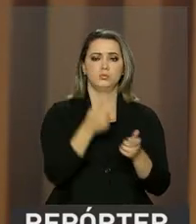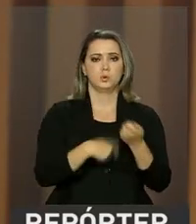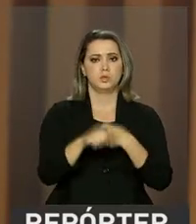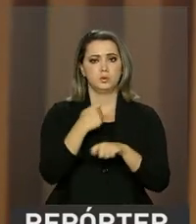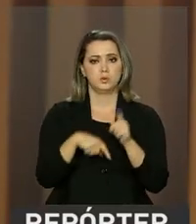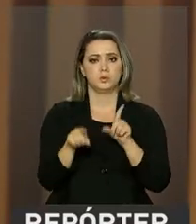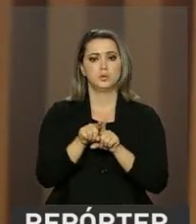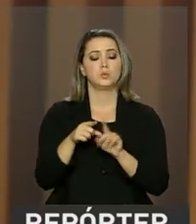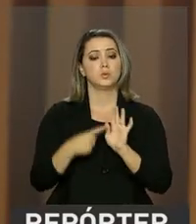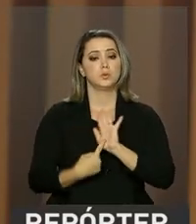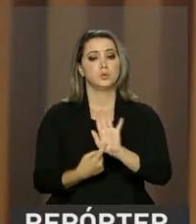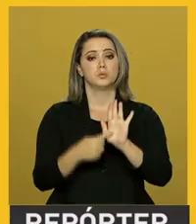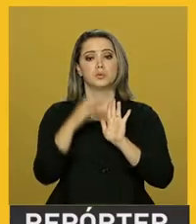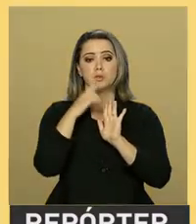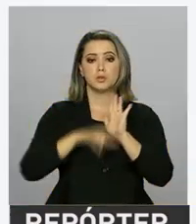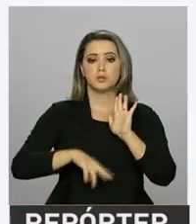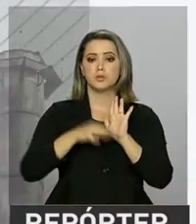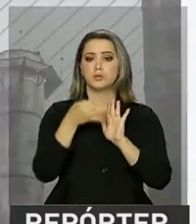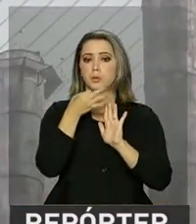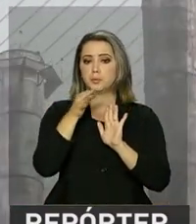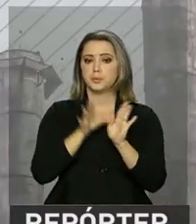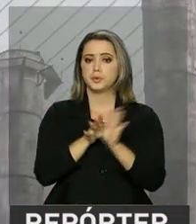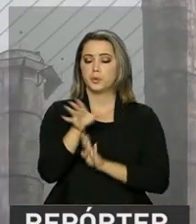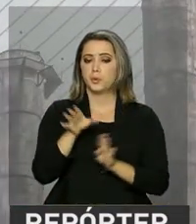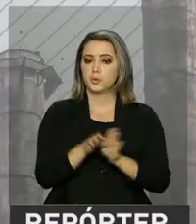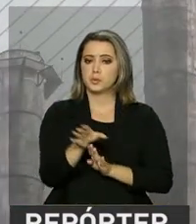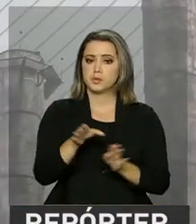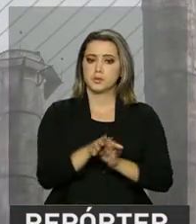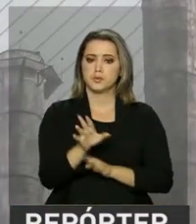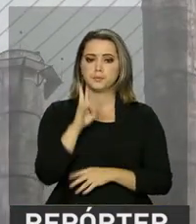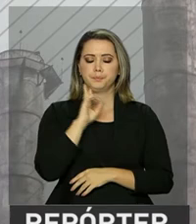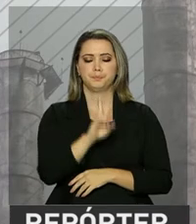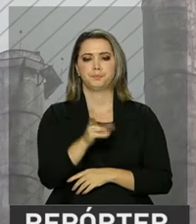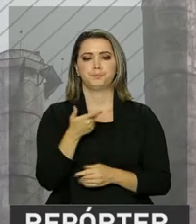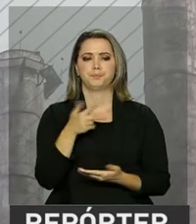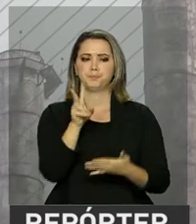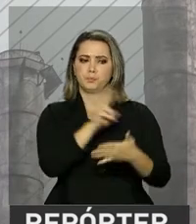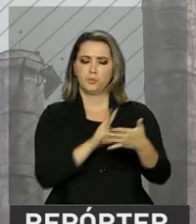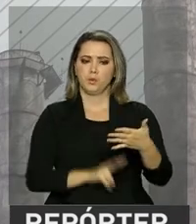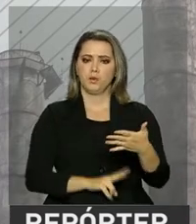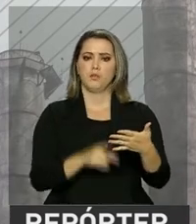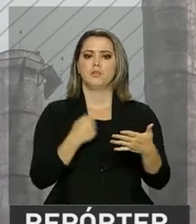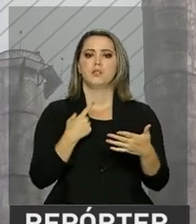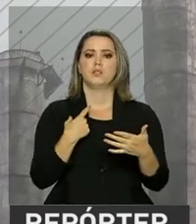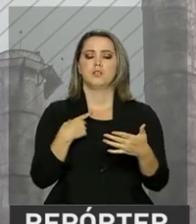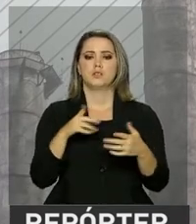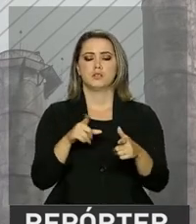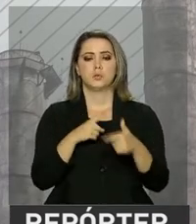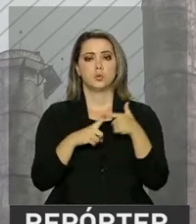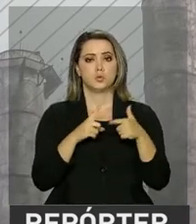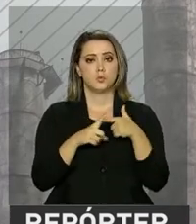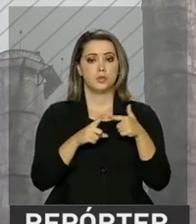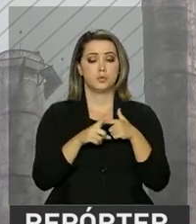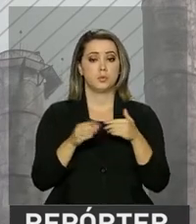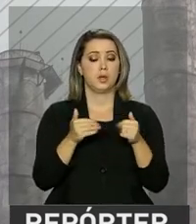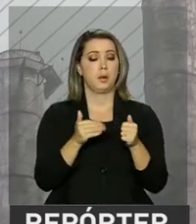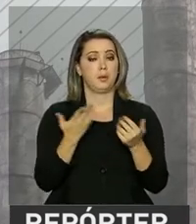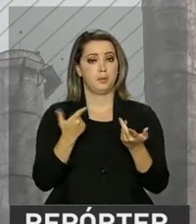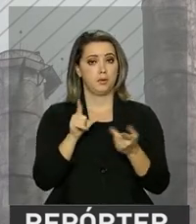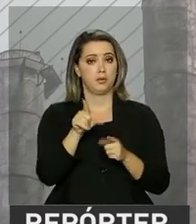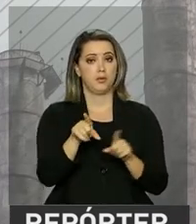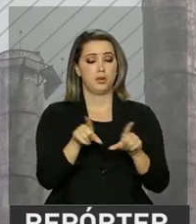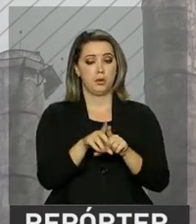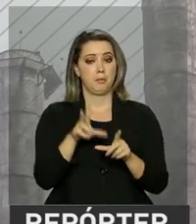faz recomendações realizar novas avaliações de risco de desastres particularmente em